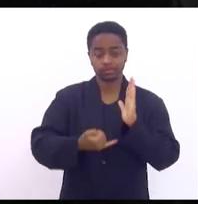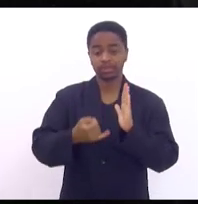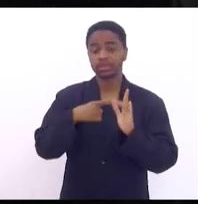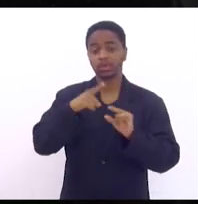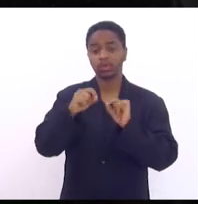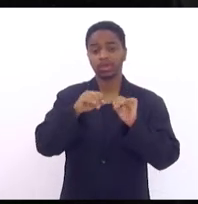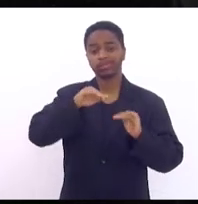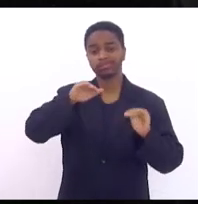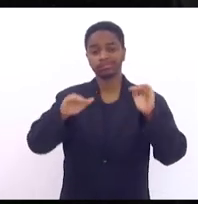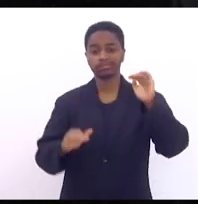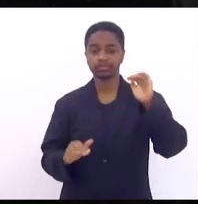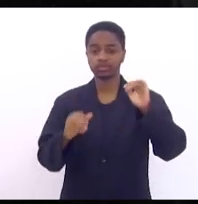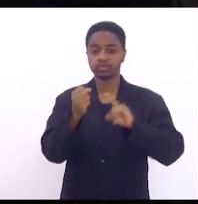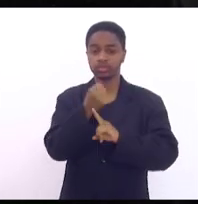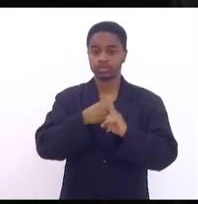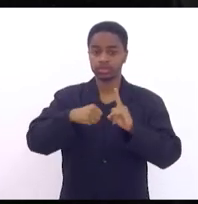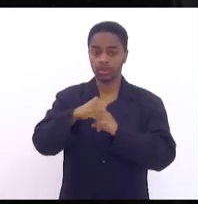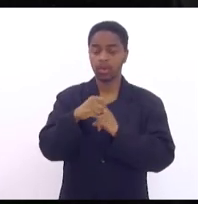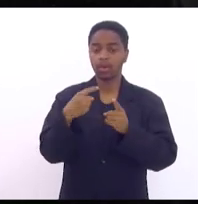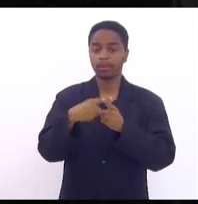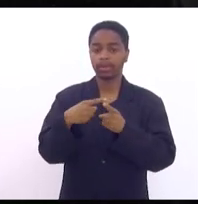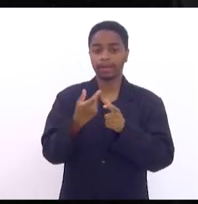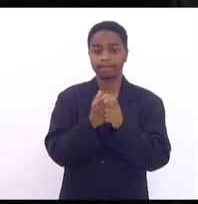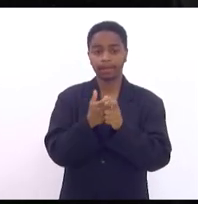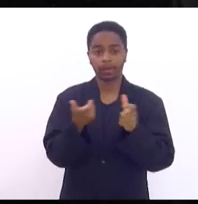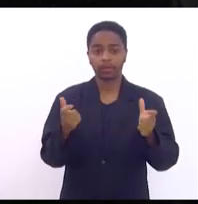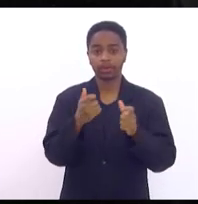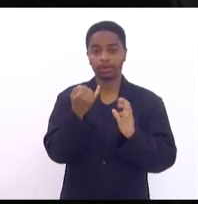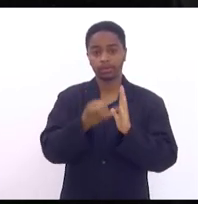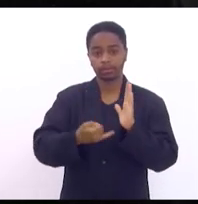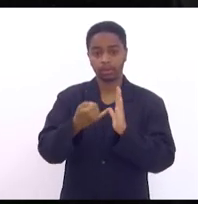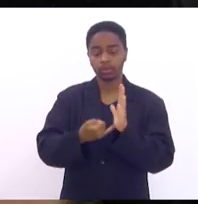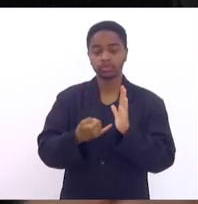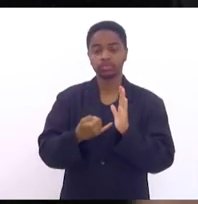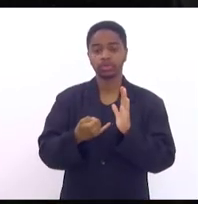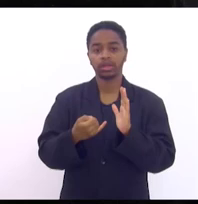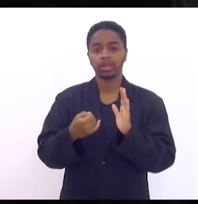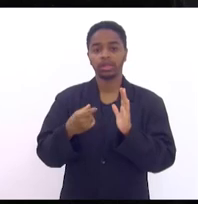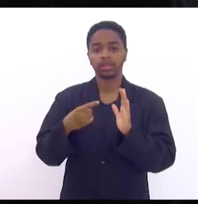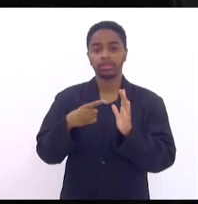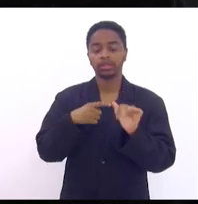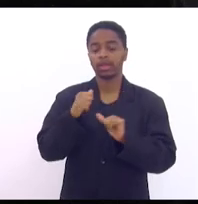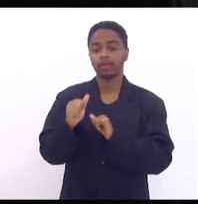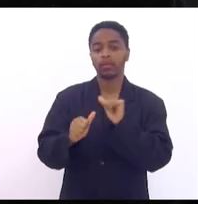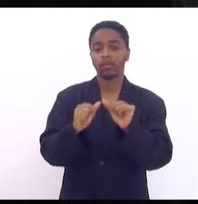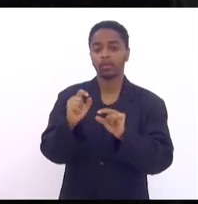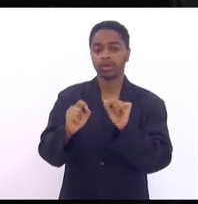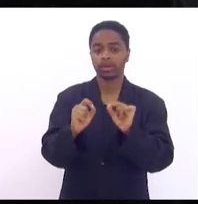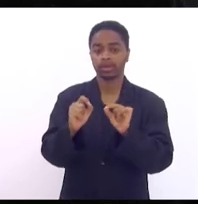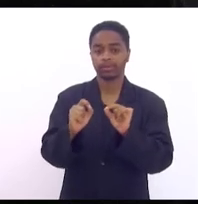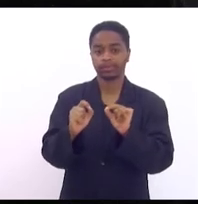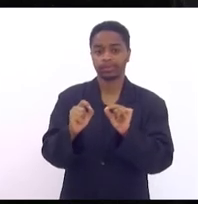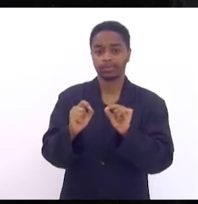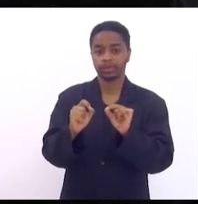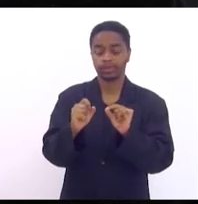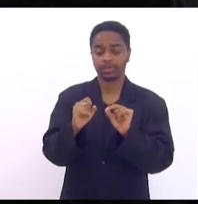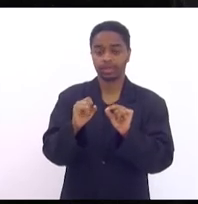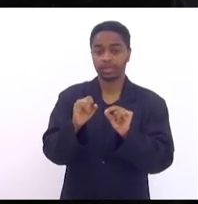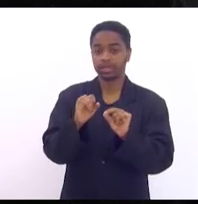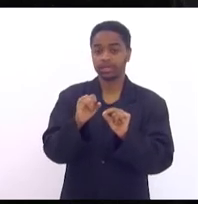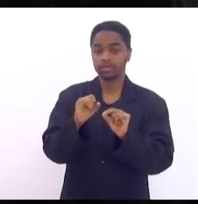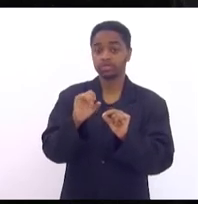desigualdade social, porque a maioria dos impostos eles são regressivos, ou seja, ele chega mais